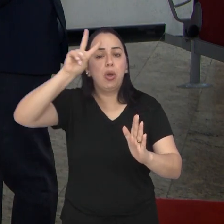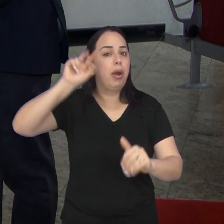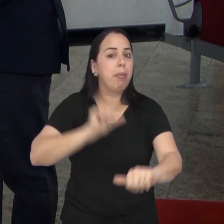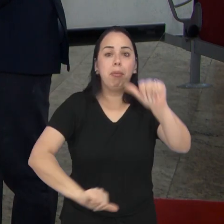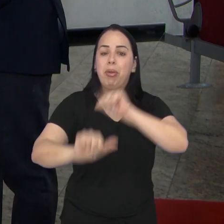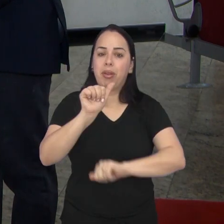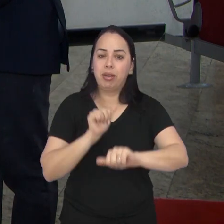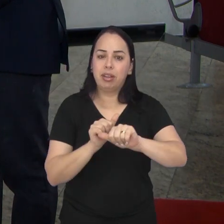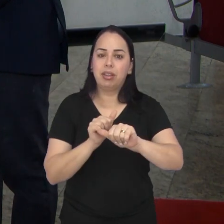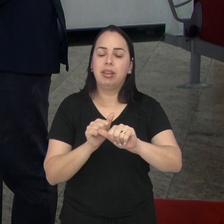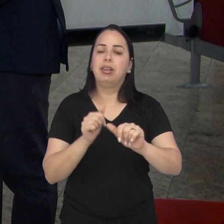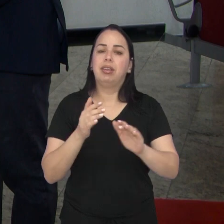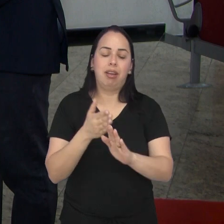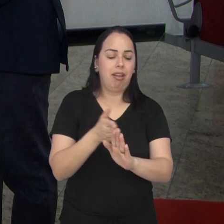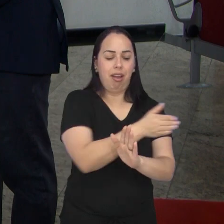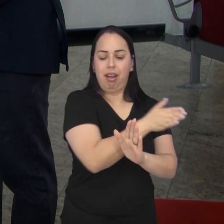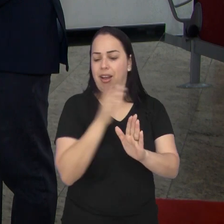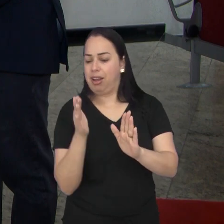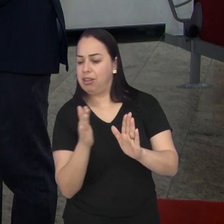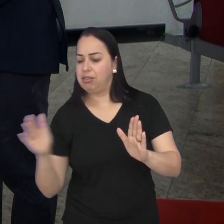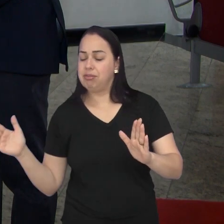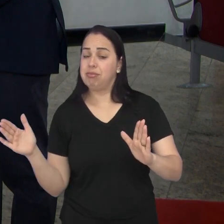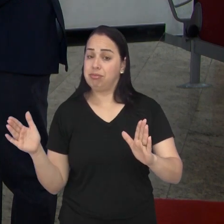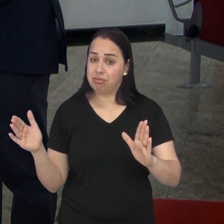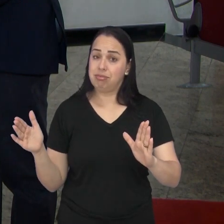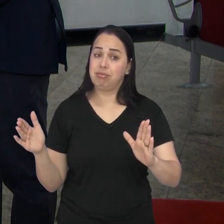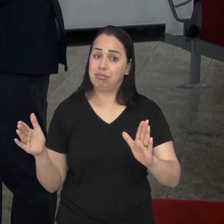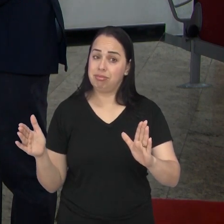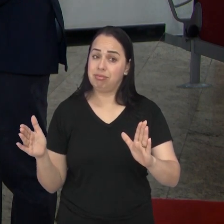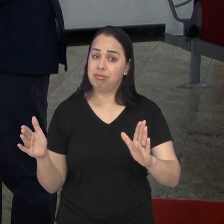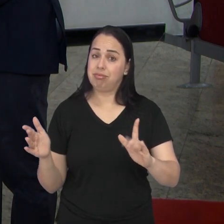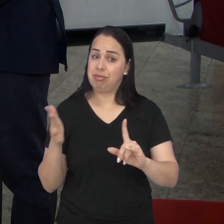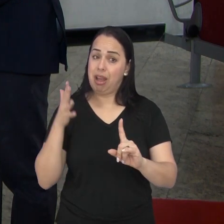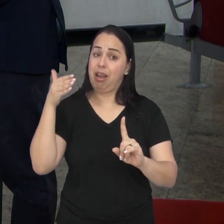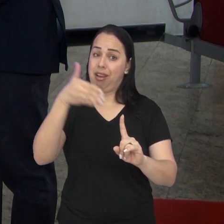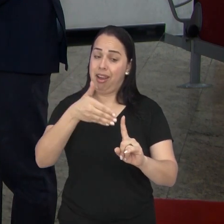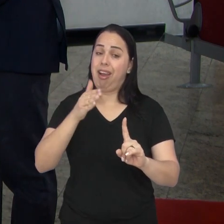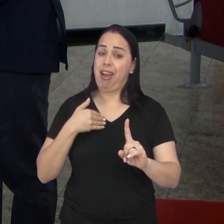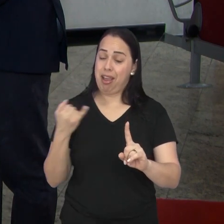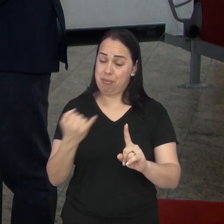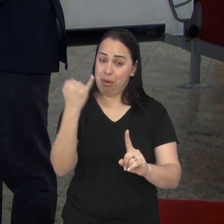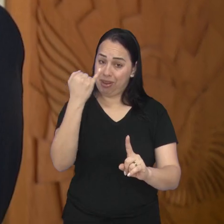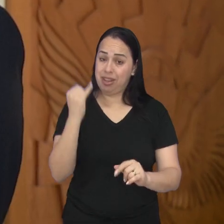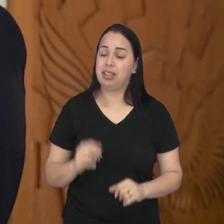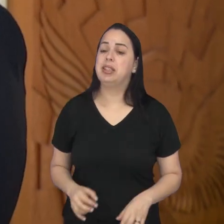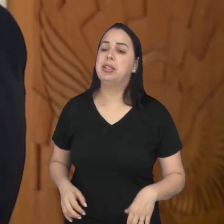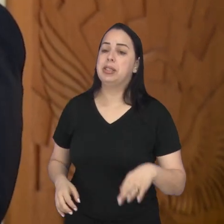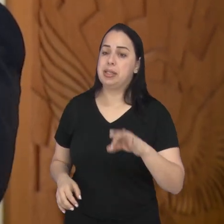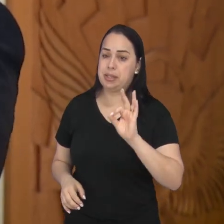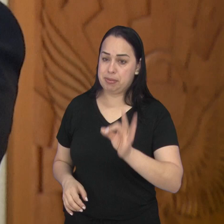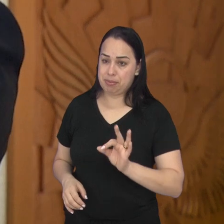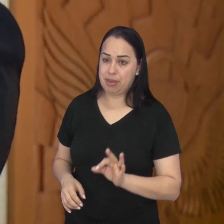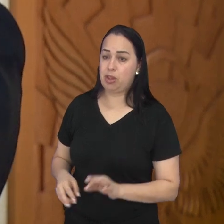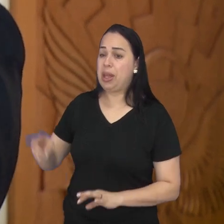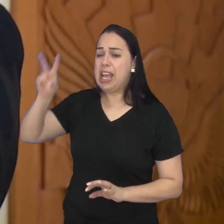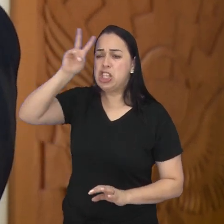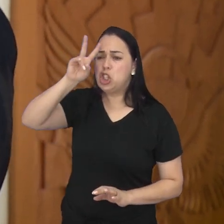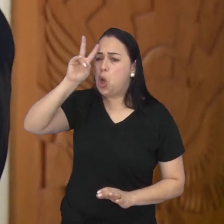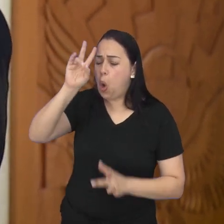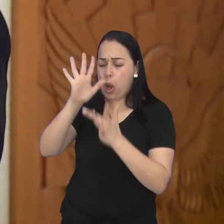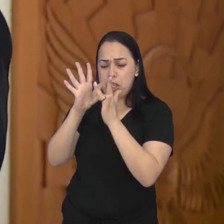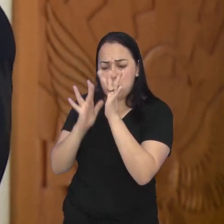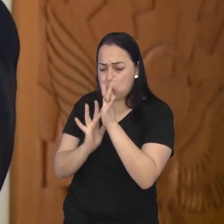para a história toda, né? Para ser dividido em antes de Cristo e depois de Cristo, não é qualquer pessoa, né, padre? Toda a história